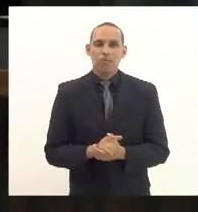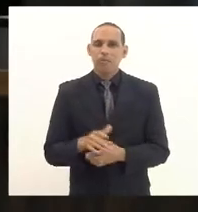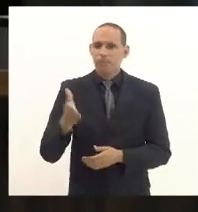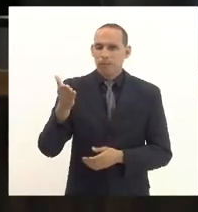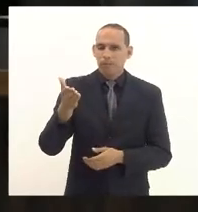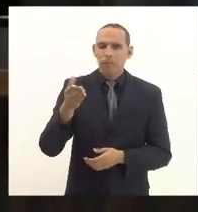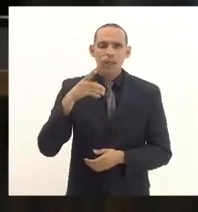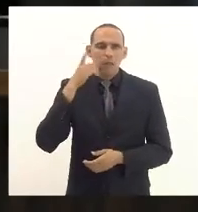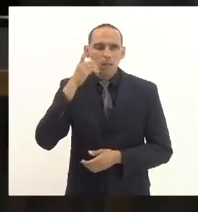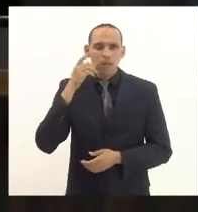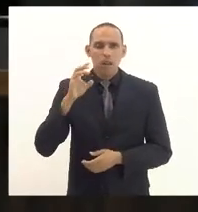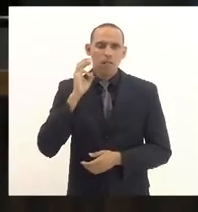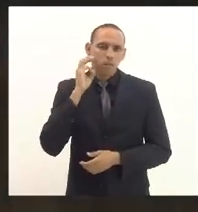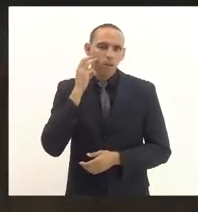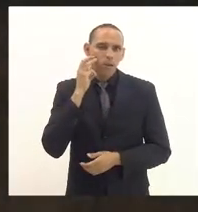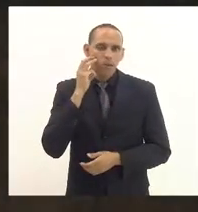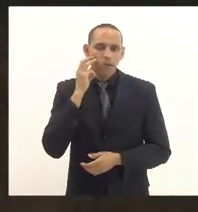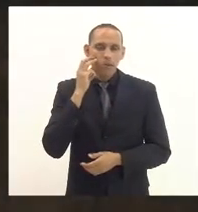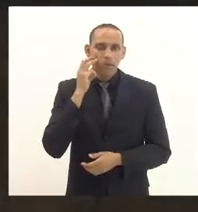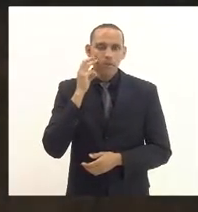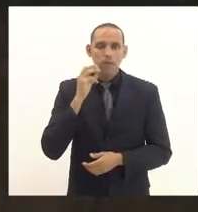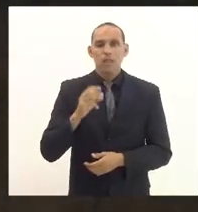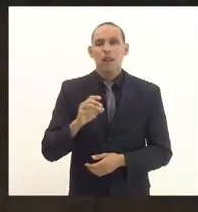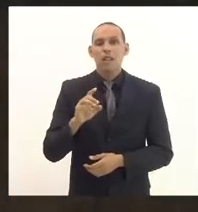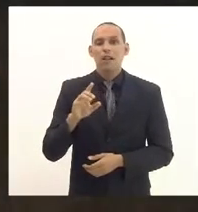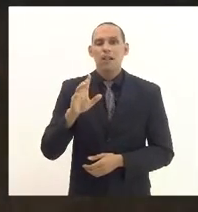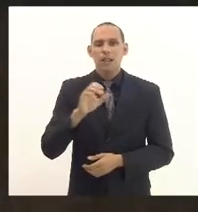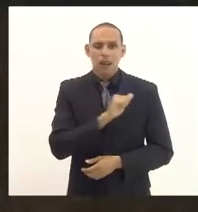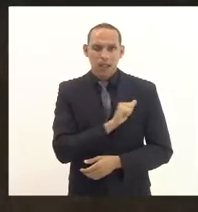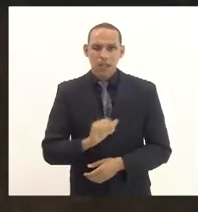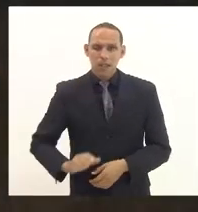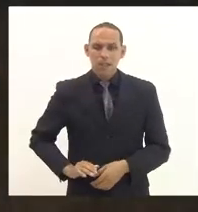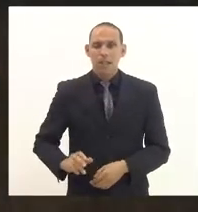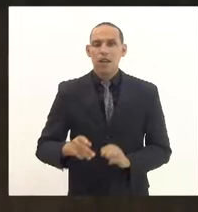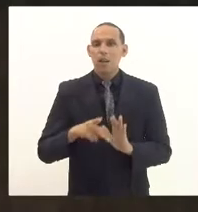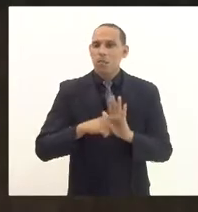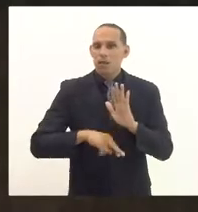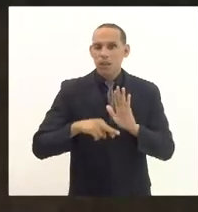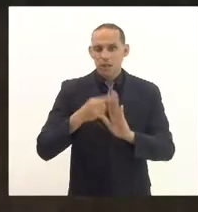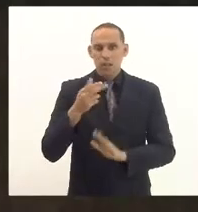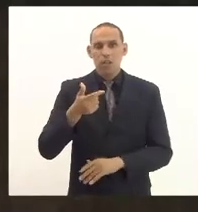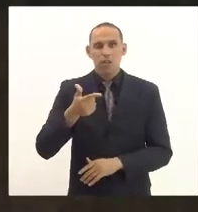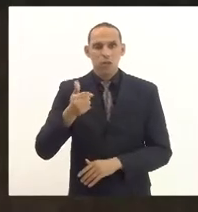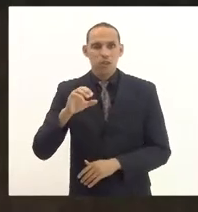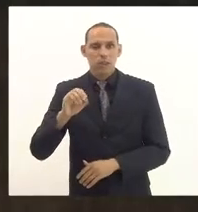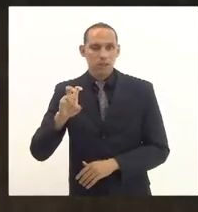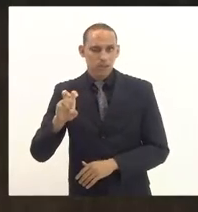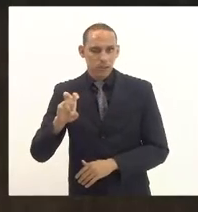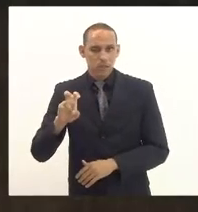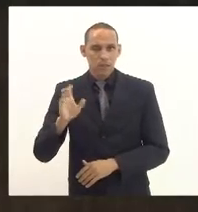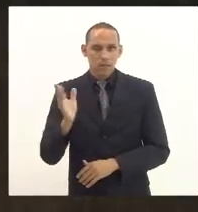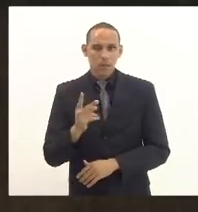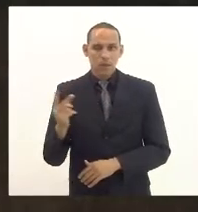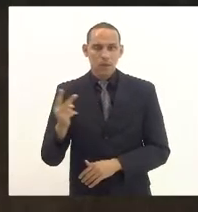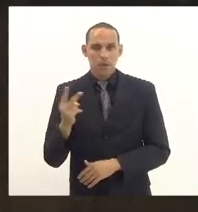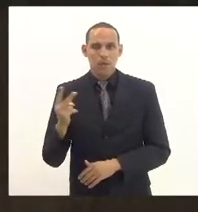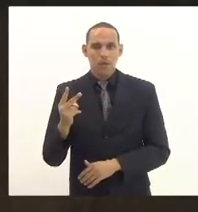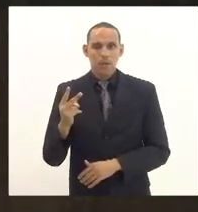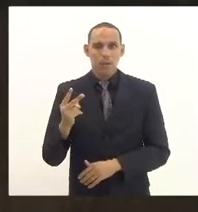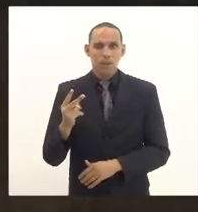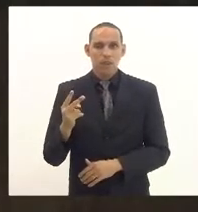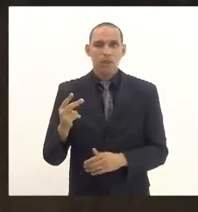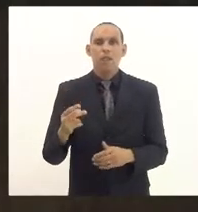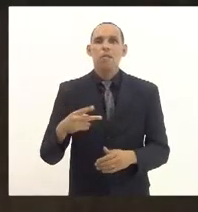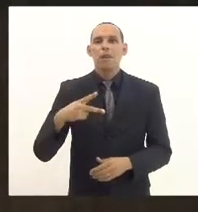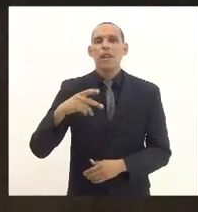palavra o deputado Valdec. Deputado André Ciliano, projeto de resolução 1205 de 2022. A bancada